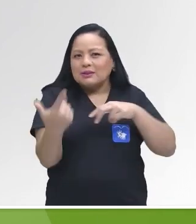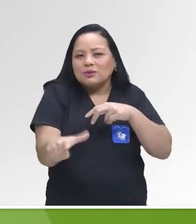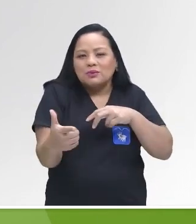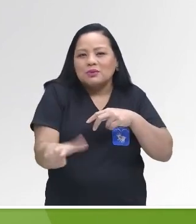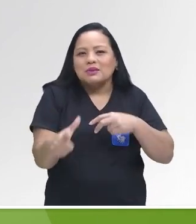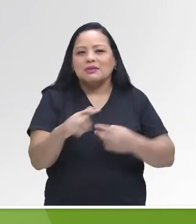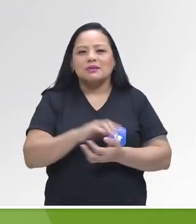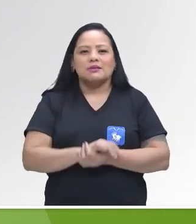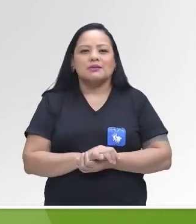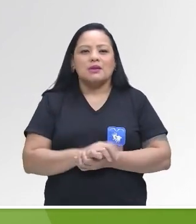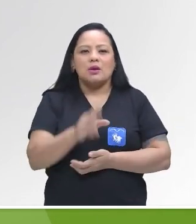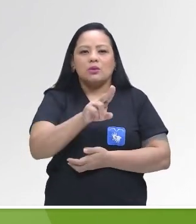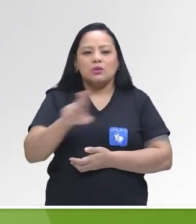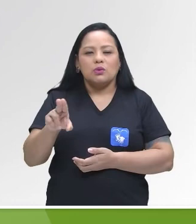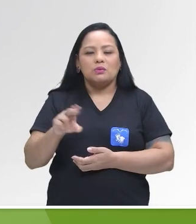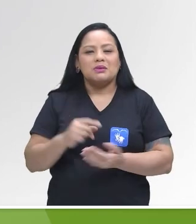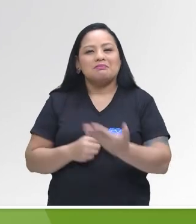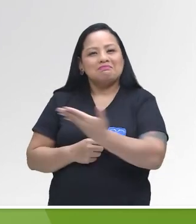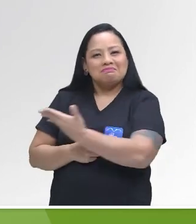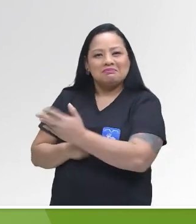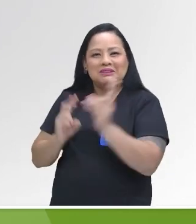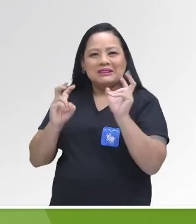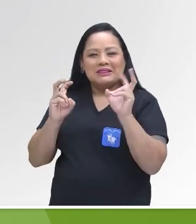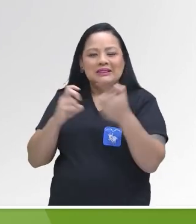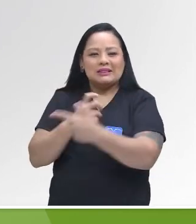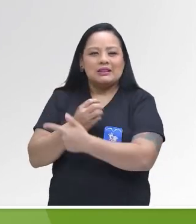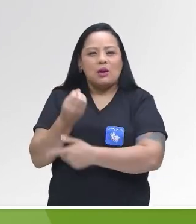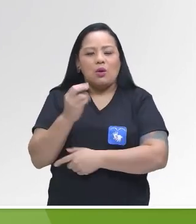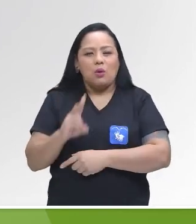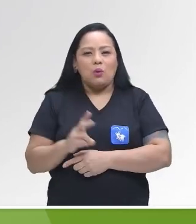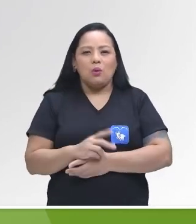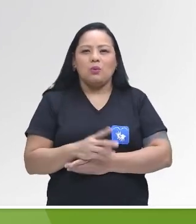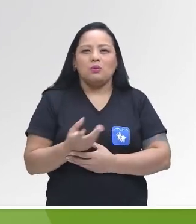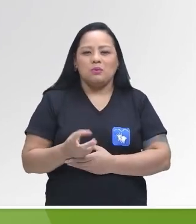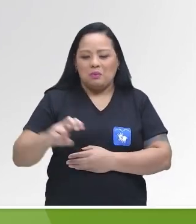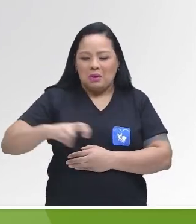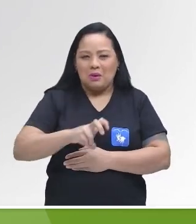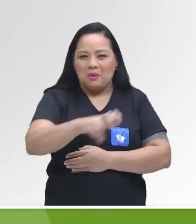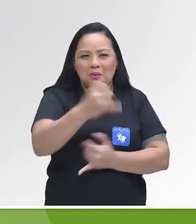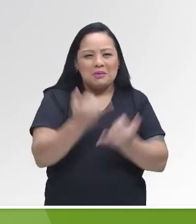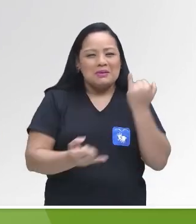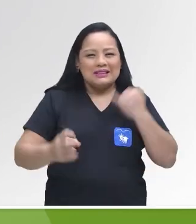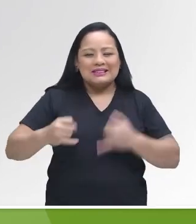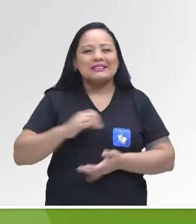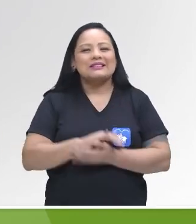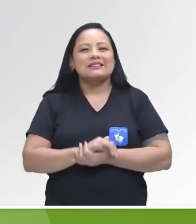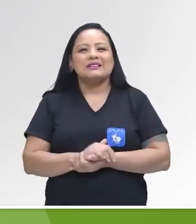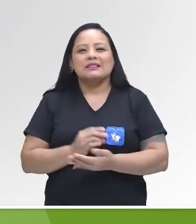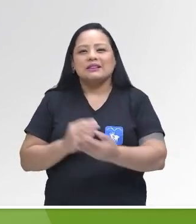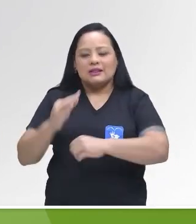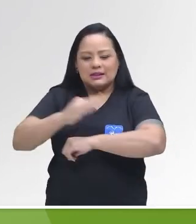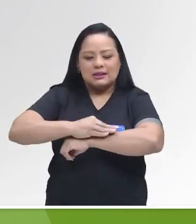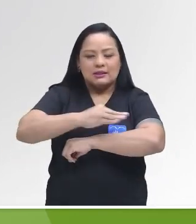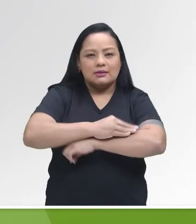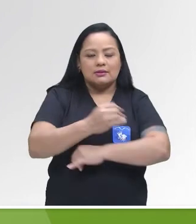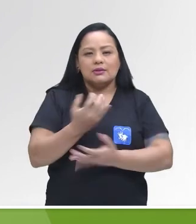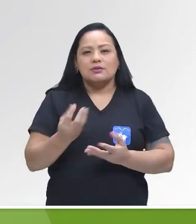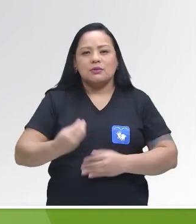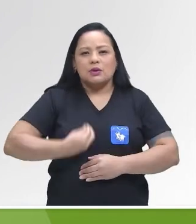as chamadas de cecílias, né? Ou cobras cegas. Então, esse anfíbio, ele